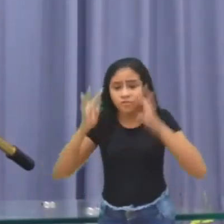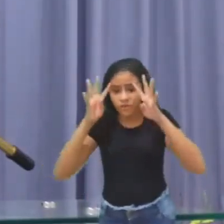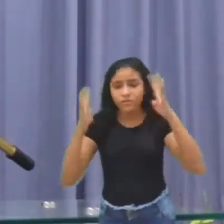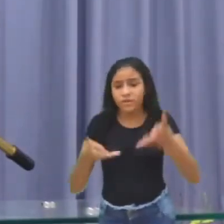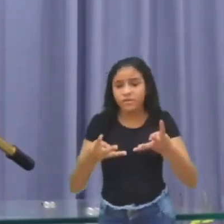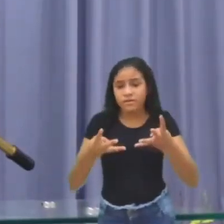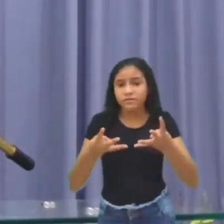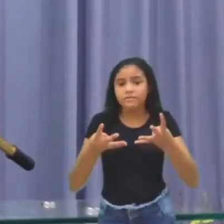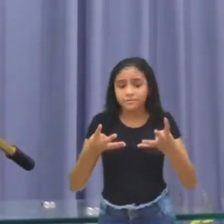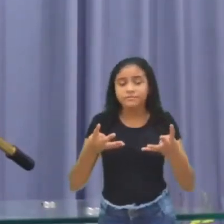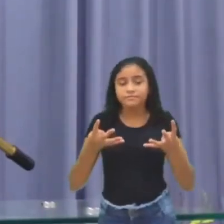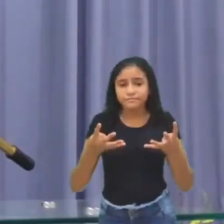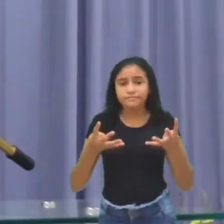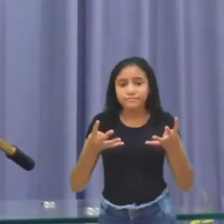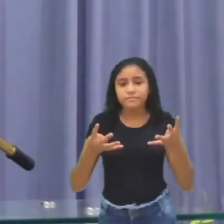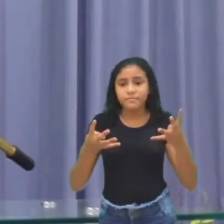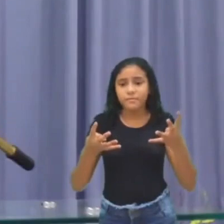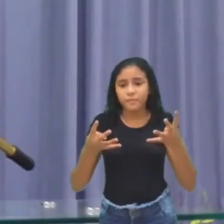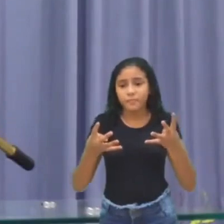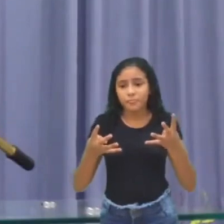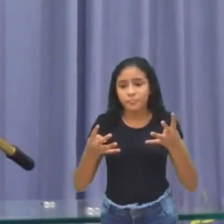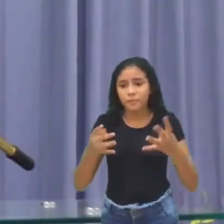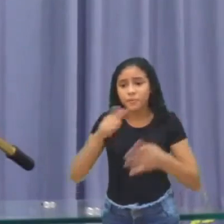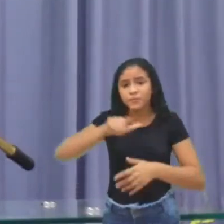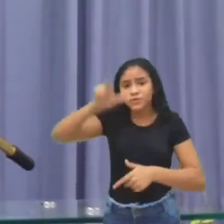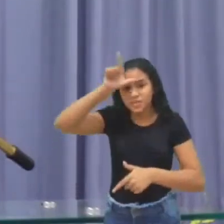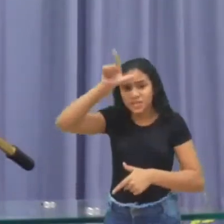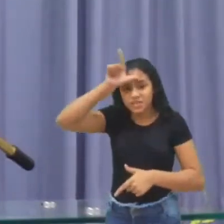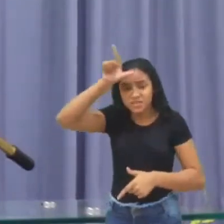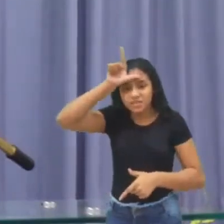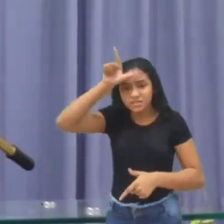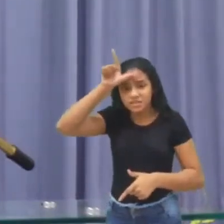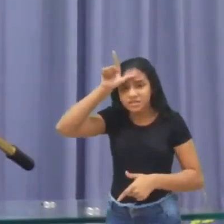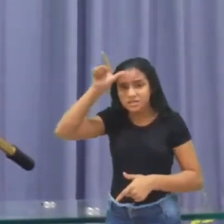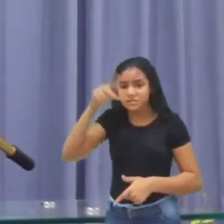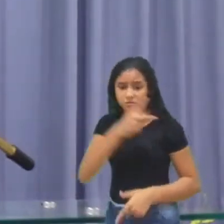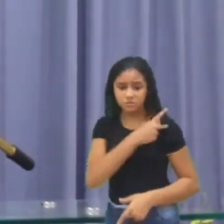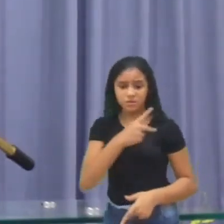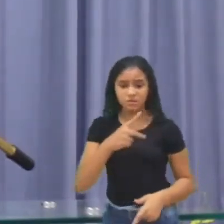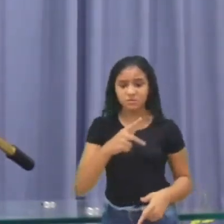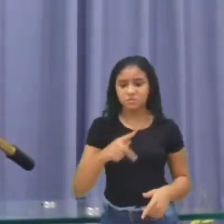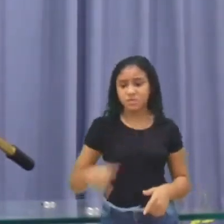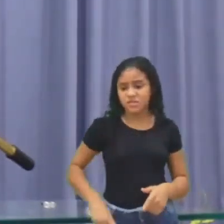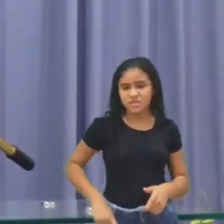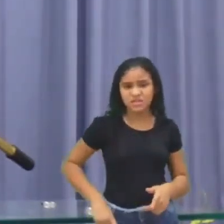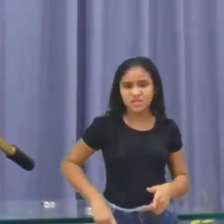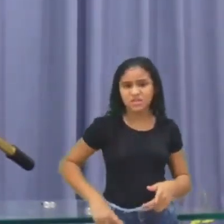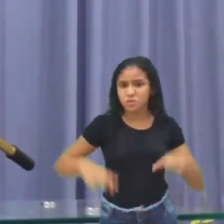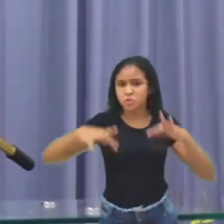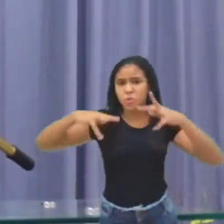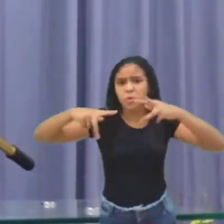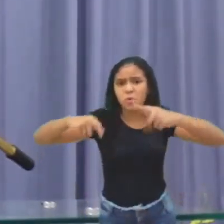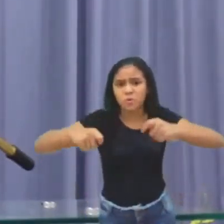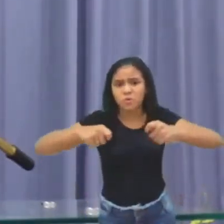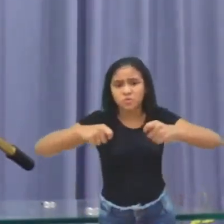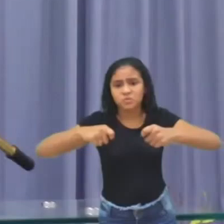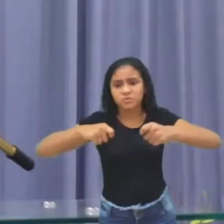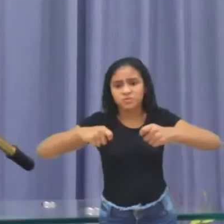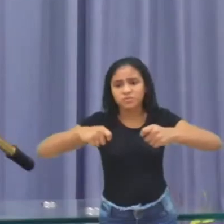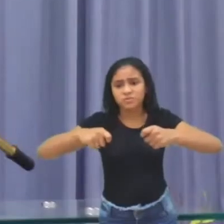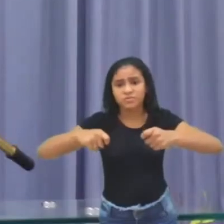é? Os governantes estão ainda, não é, querendo entender perfeitamente sobre essa situação. A gente só sabe que é